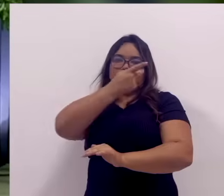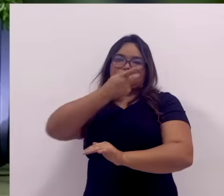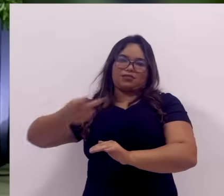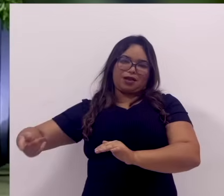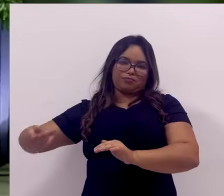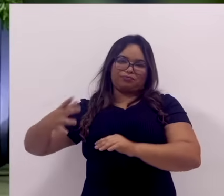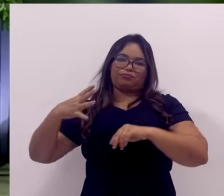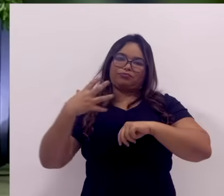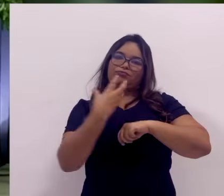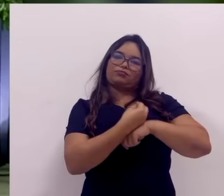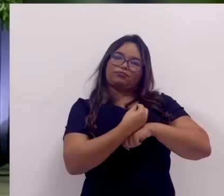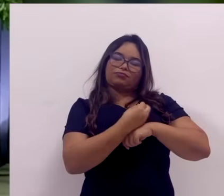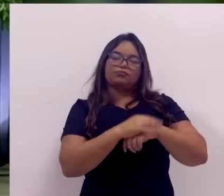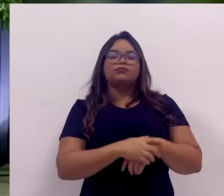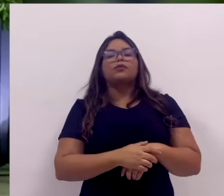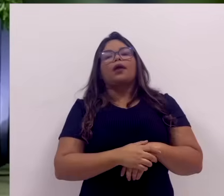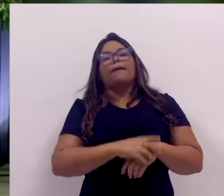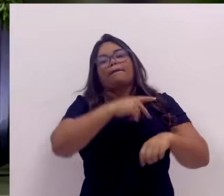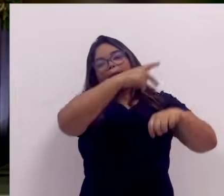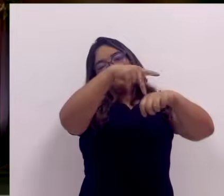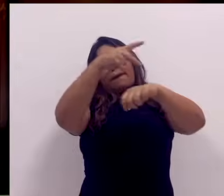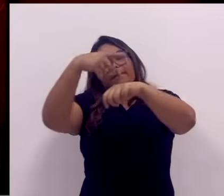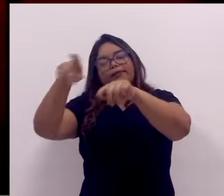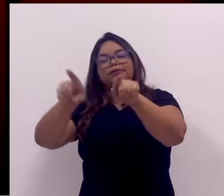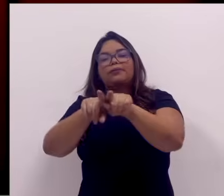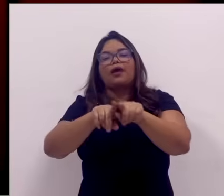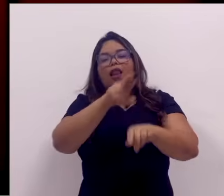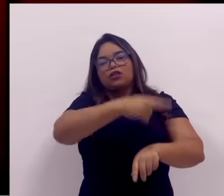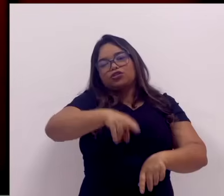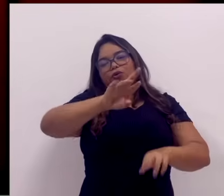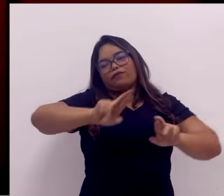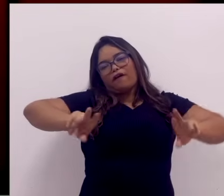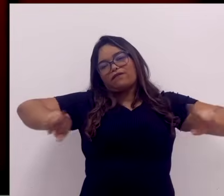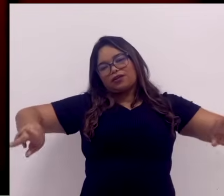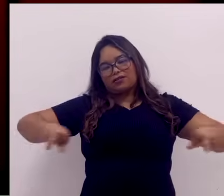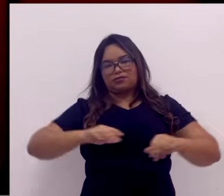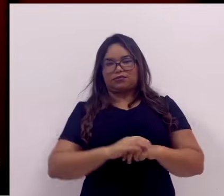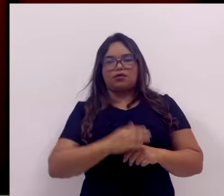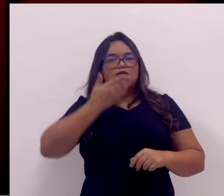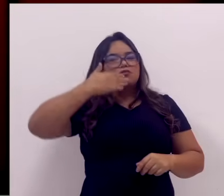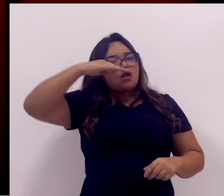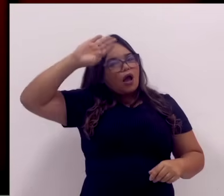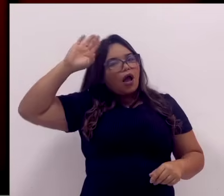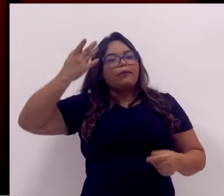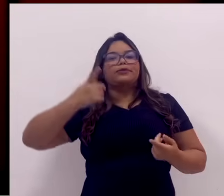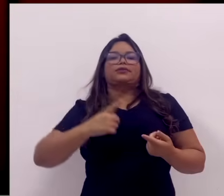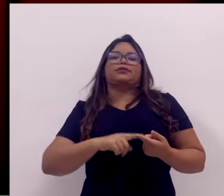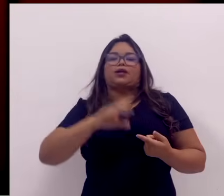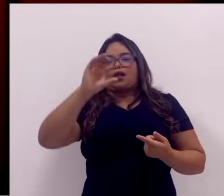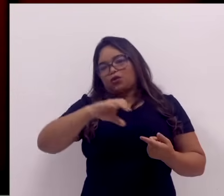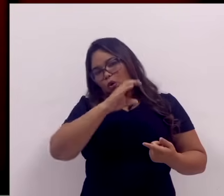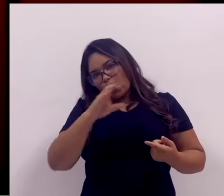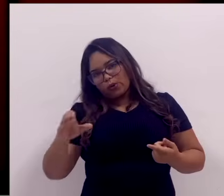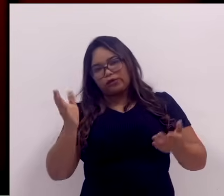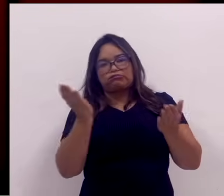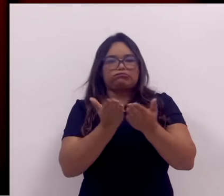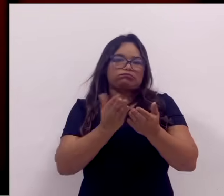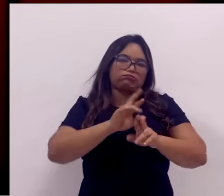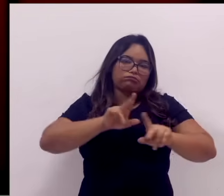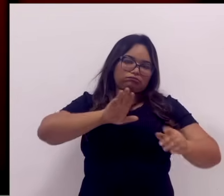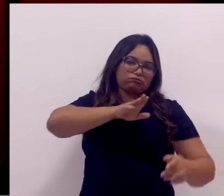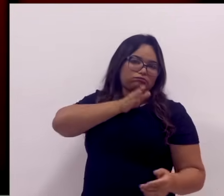Até nações islâmicas vêm a este lugar em particular. Bem, o próximo período de tempo